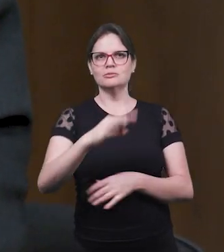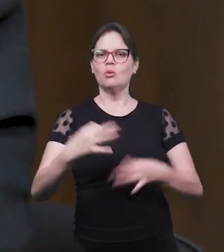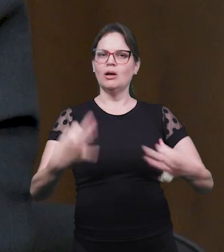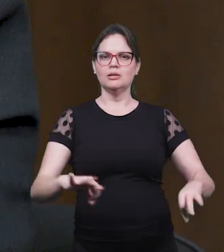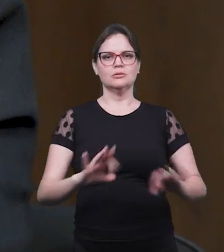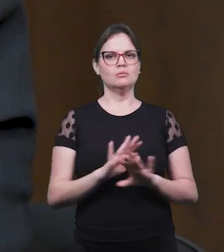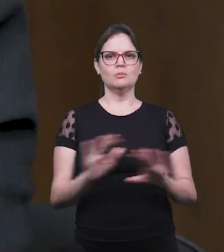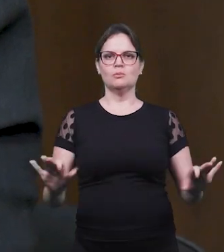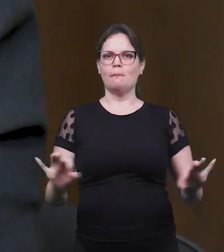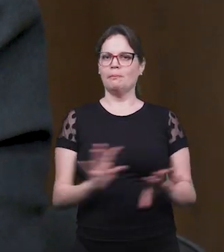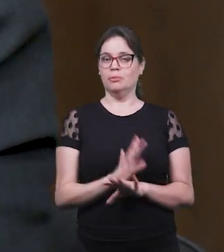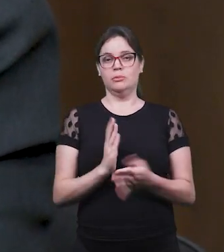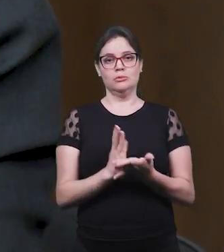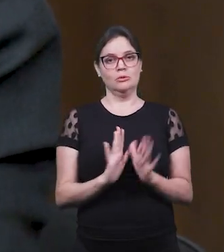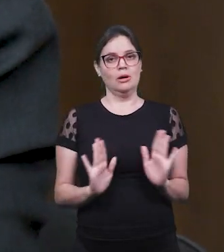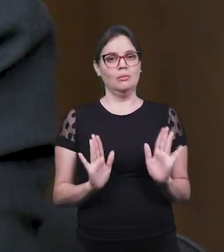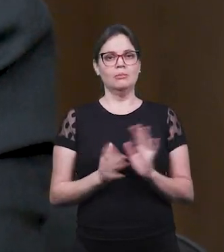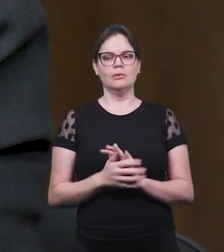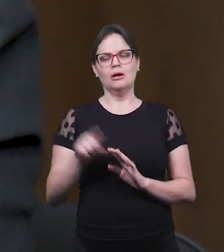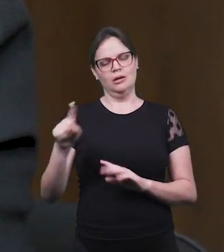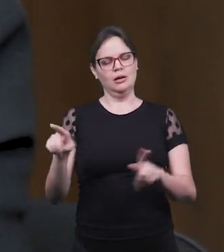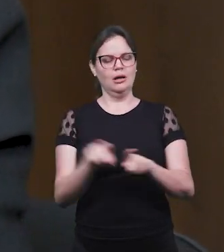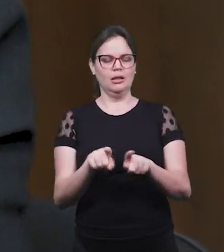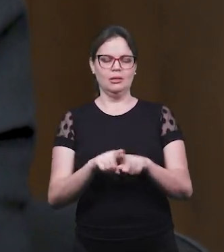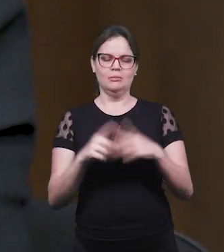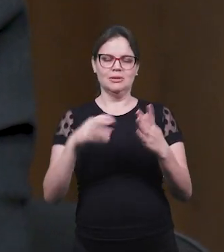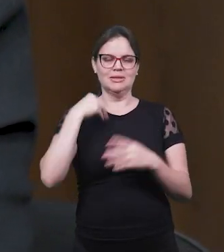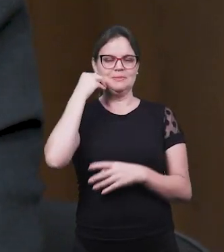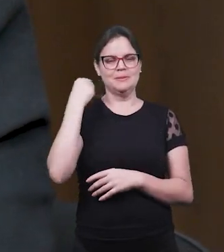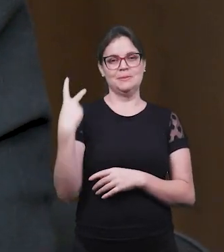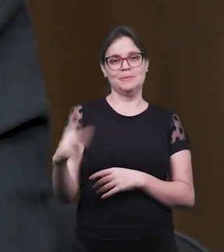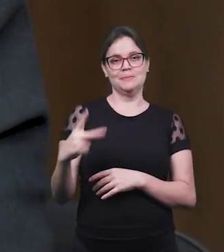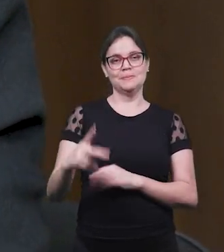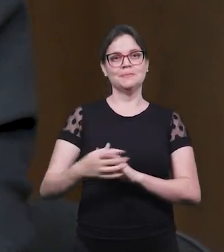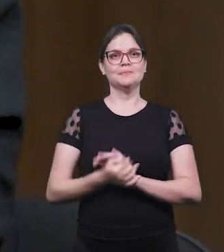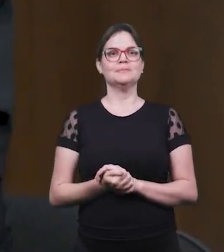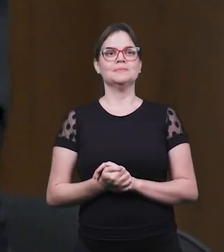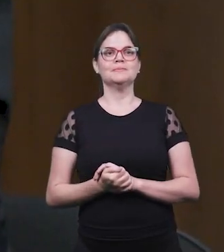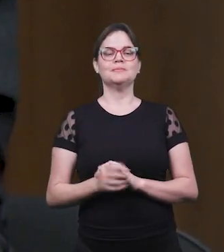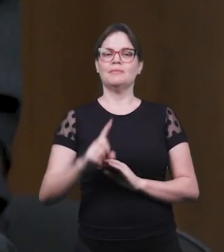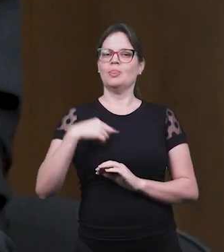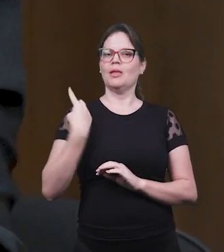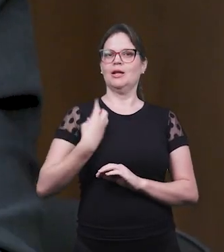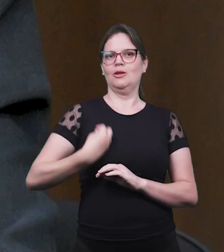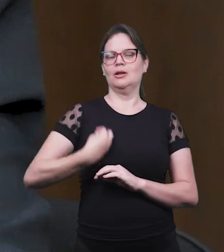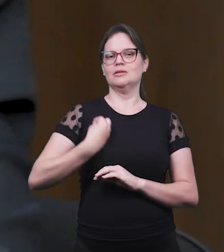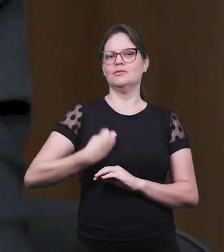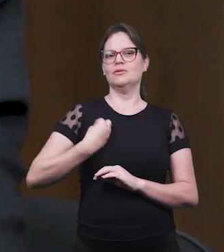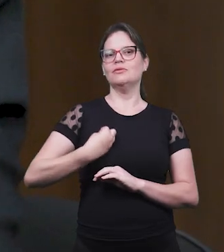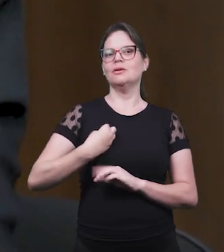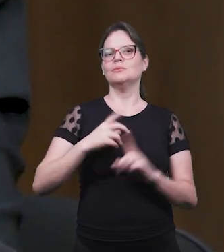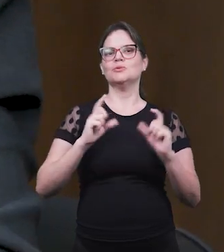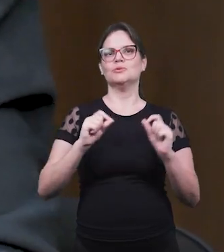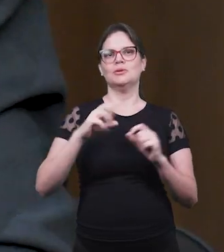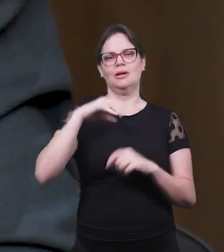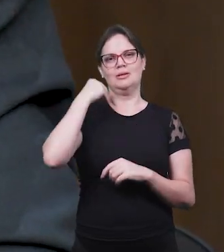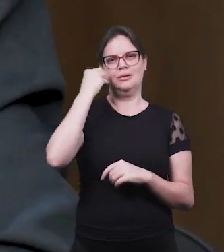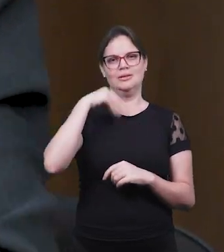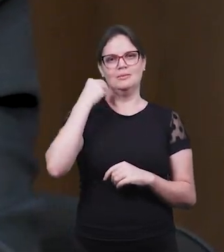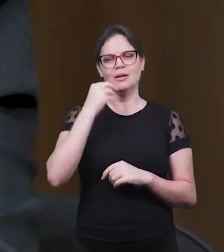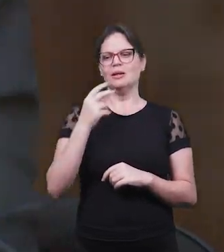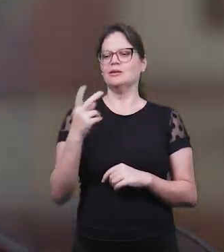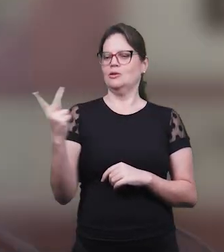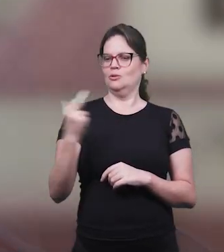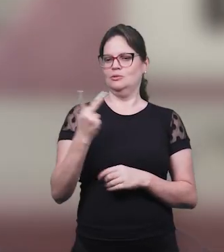mesmo. E para ela também, enfim. E a gente viveu essa experiência, nós nos